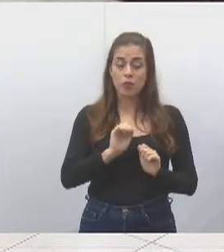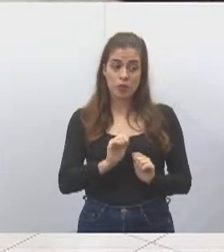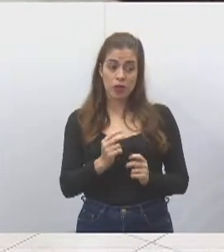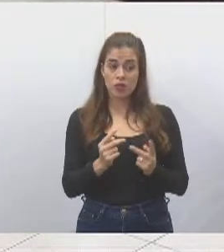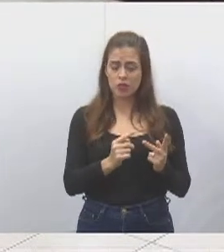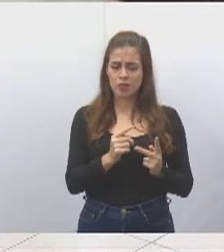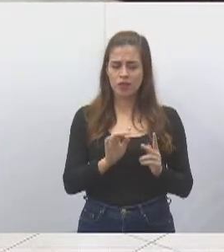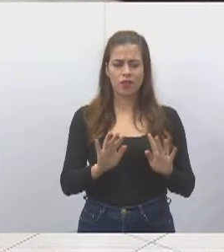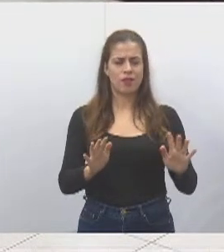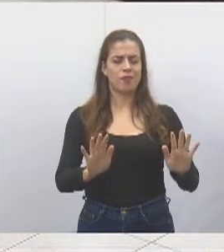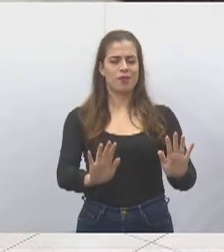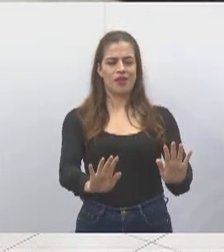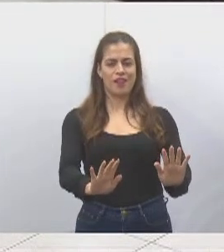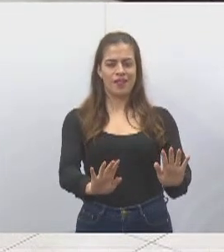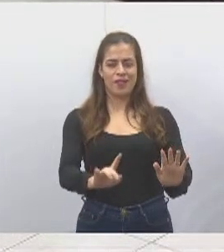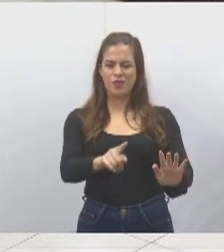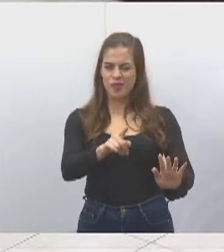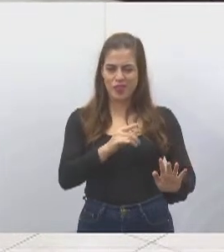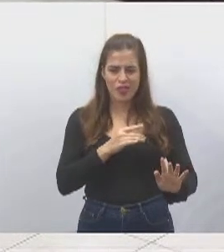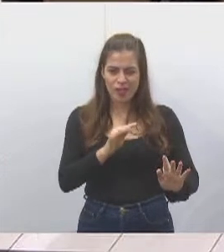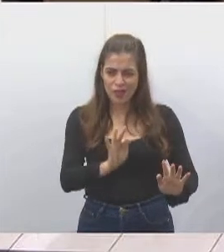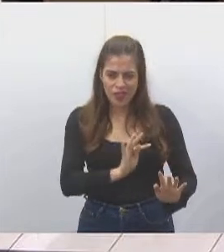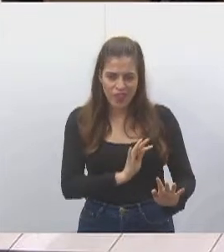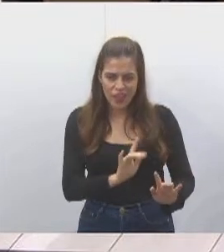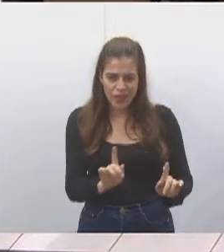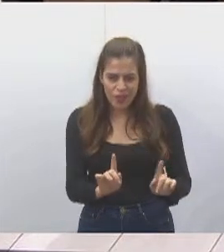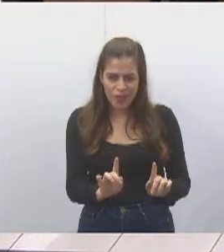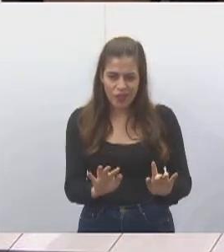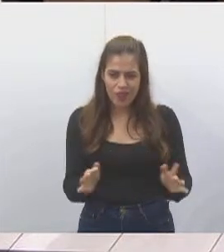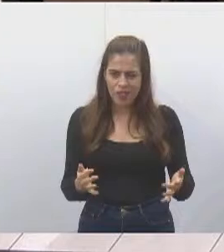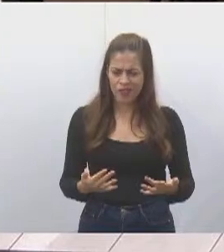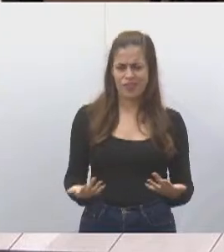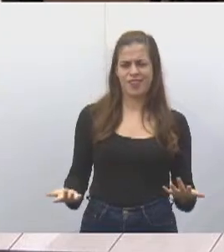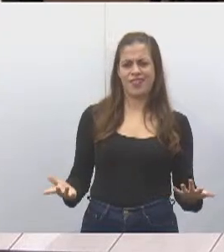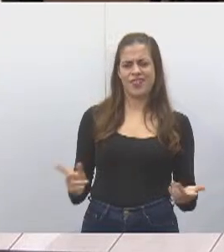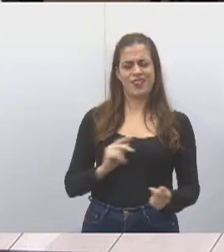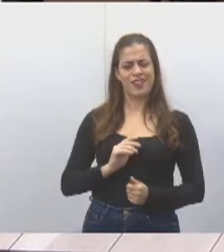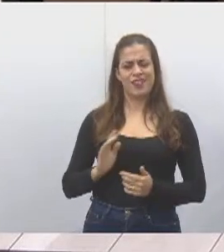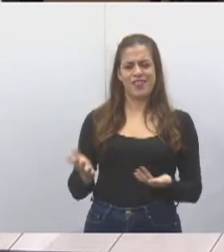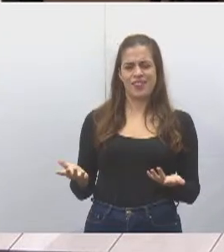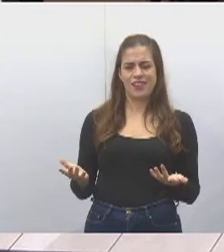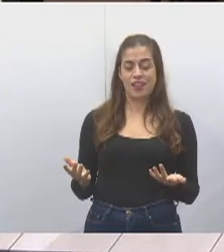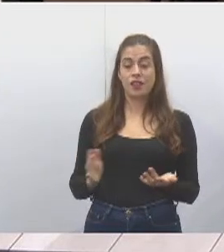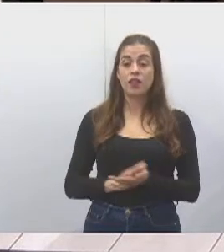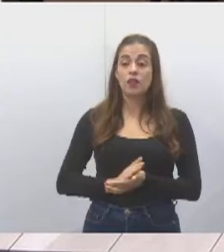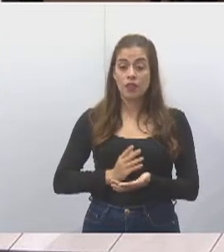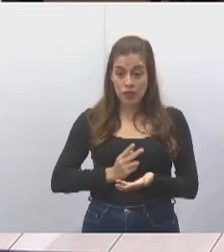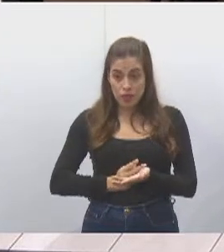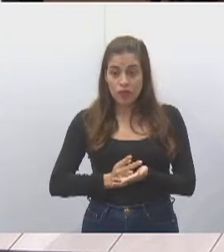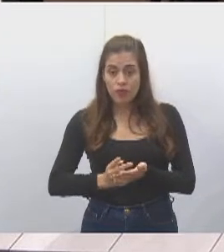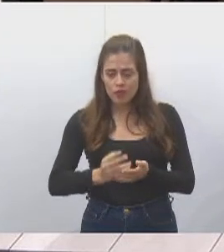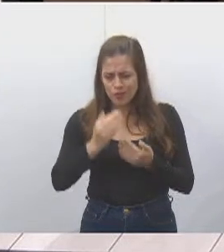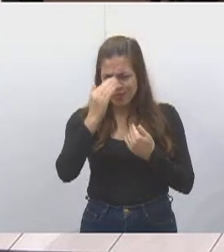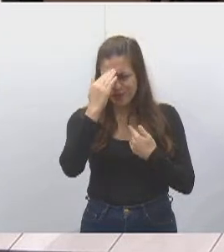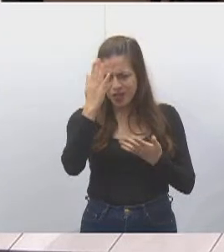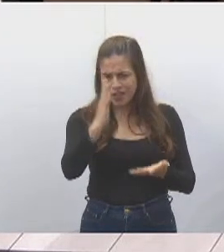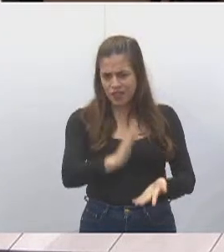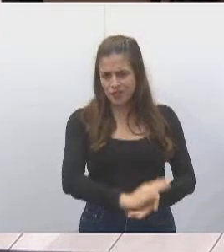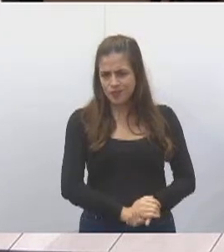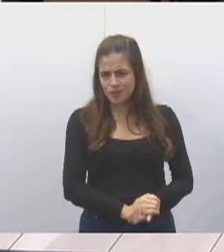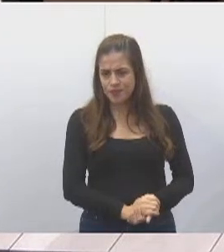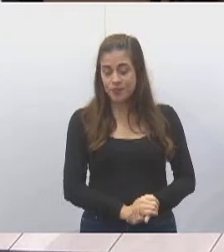Não, pera. Você falou que você não é técnico. Bom, pessoal, vamos seguir o nosso... Muito obrigado. Tá ok,